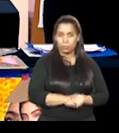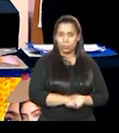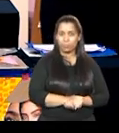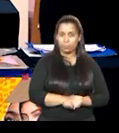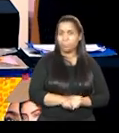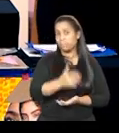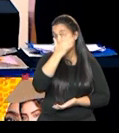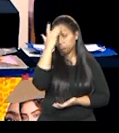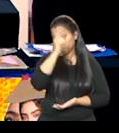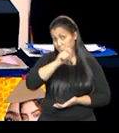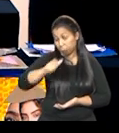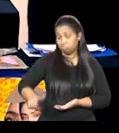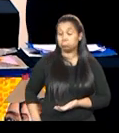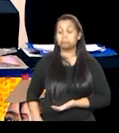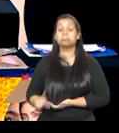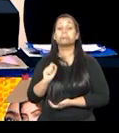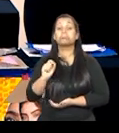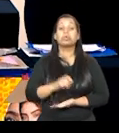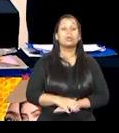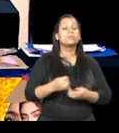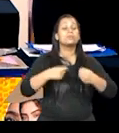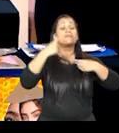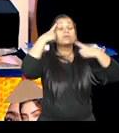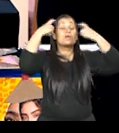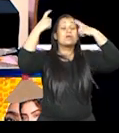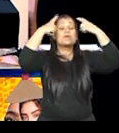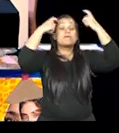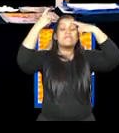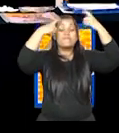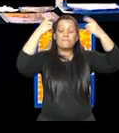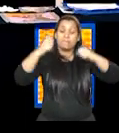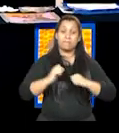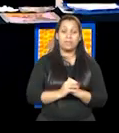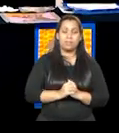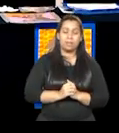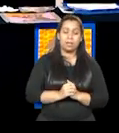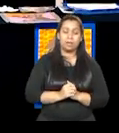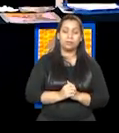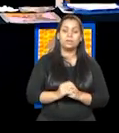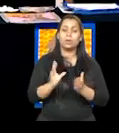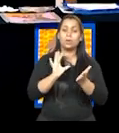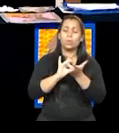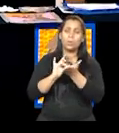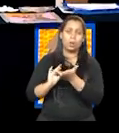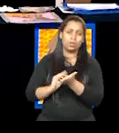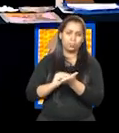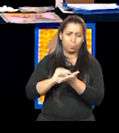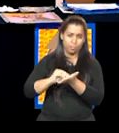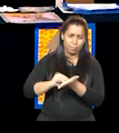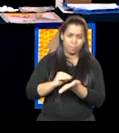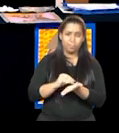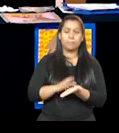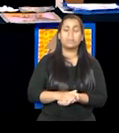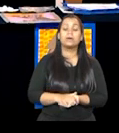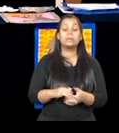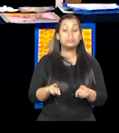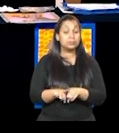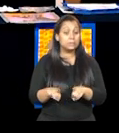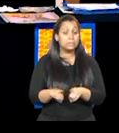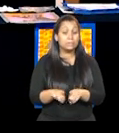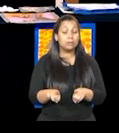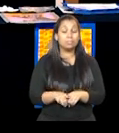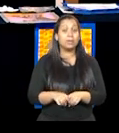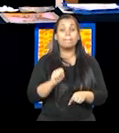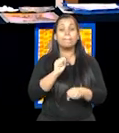Propunham que a realidade tinha que ser criada. Colagens Depois desse movimento, a tela deixou de ser